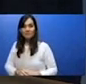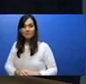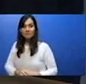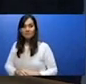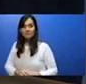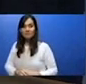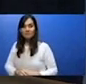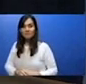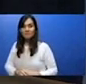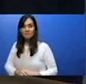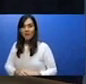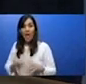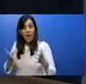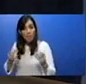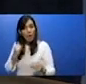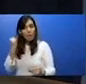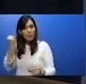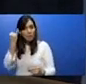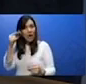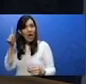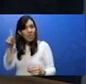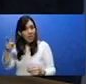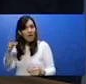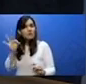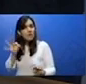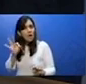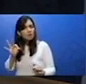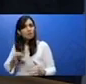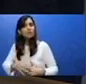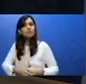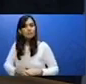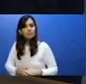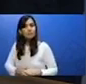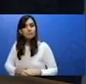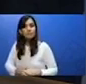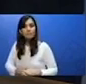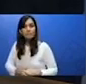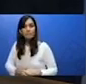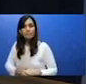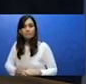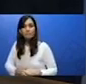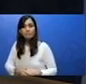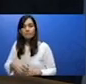Aqui, ó. É muito importante acentuar corretamente as palavras.